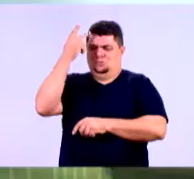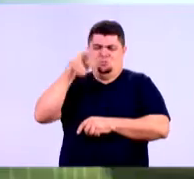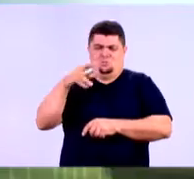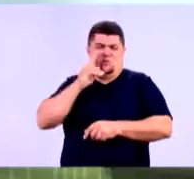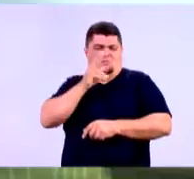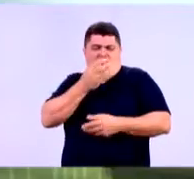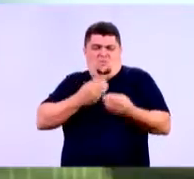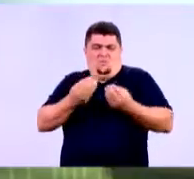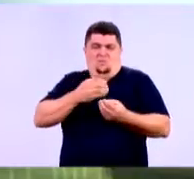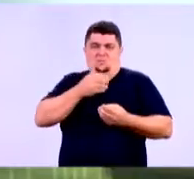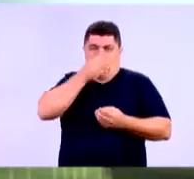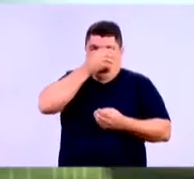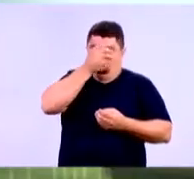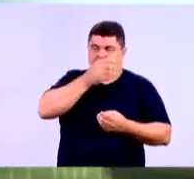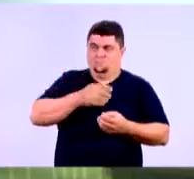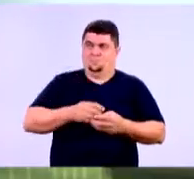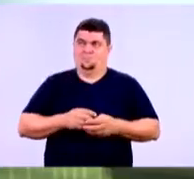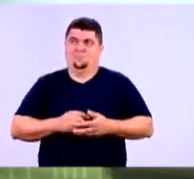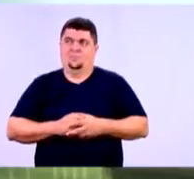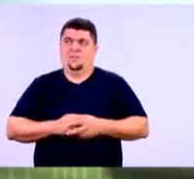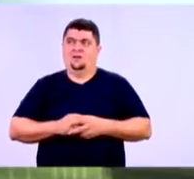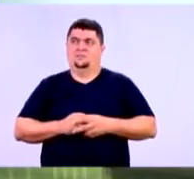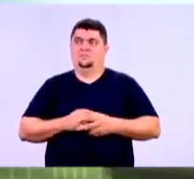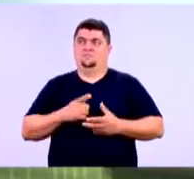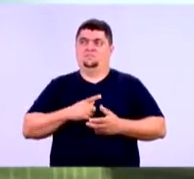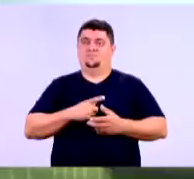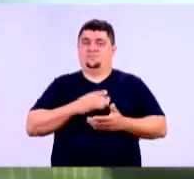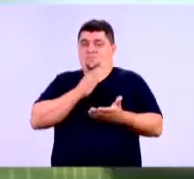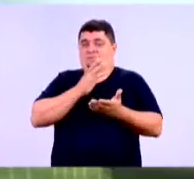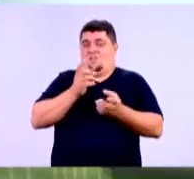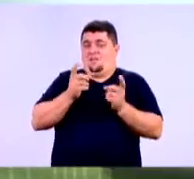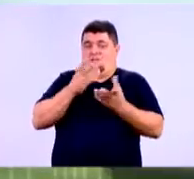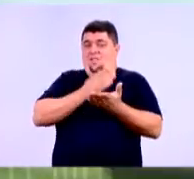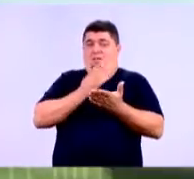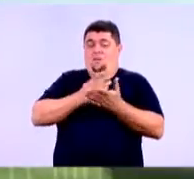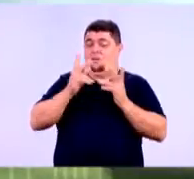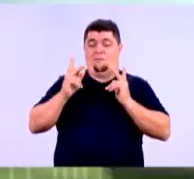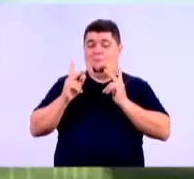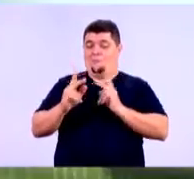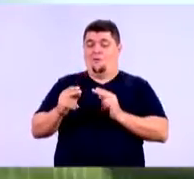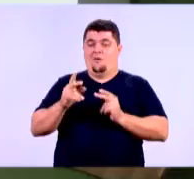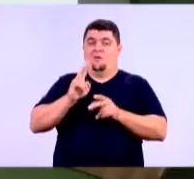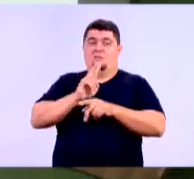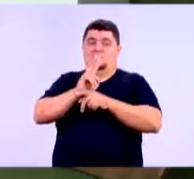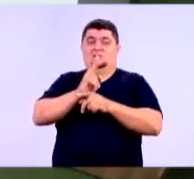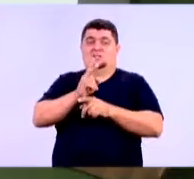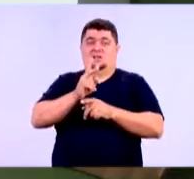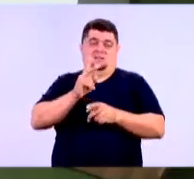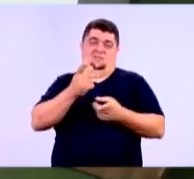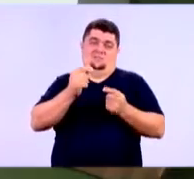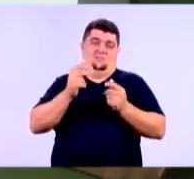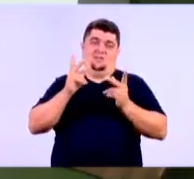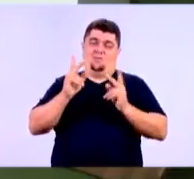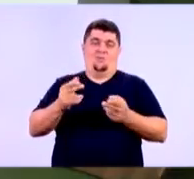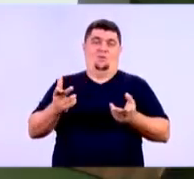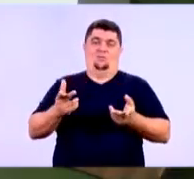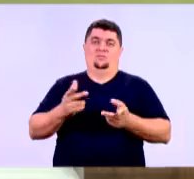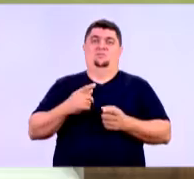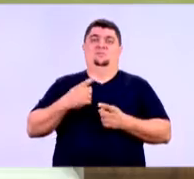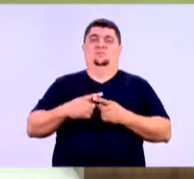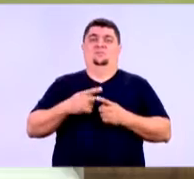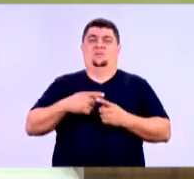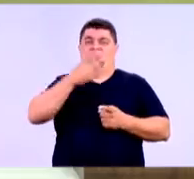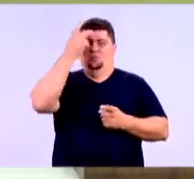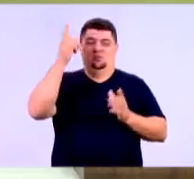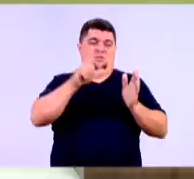gente? Então, vender a prazo é praticamente a mesma coisa que emprestar dinheiro para alguém, né? Exatamente. O lojista